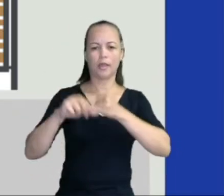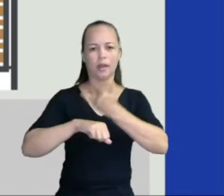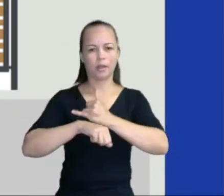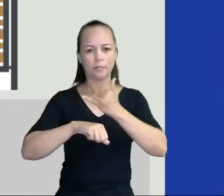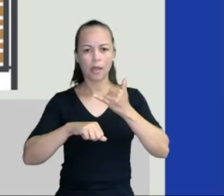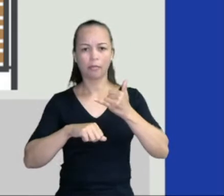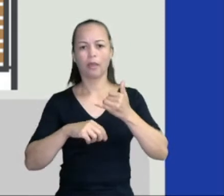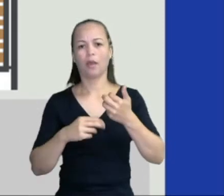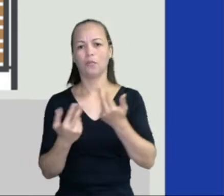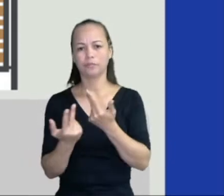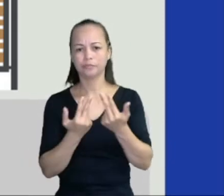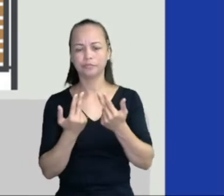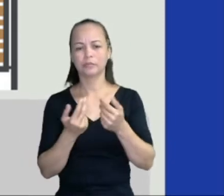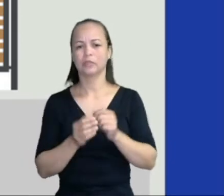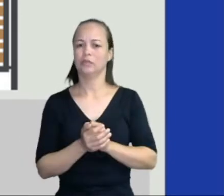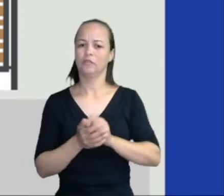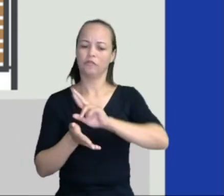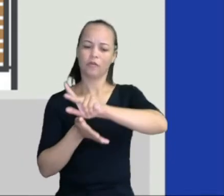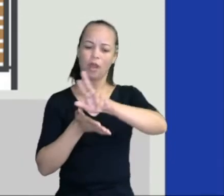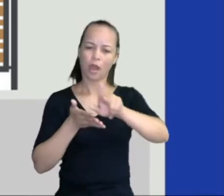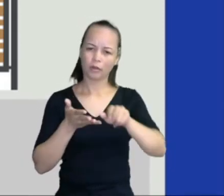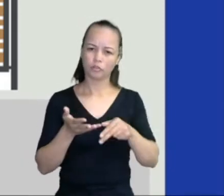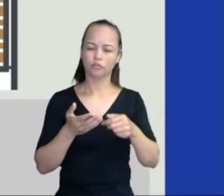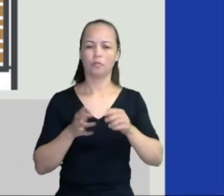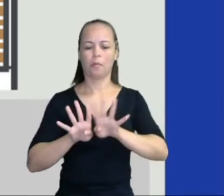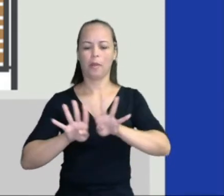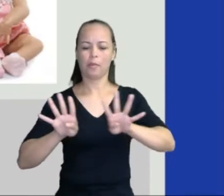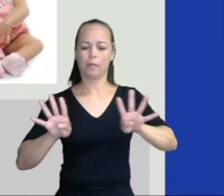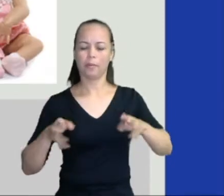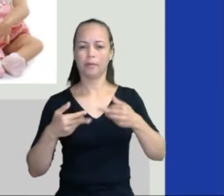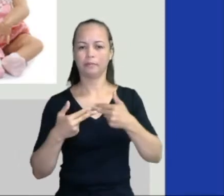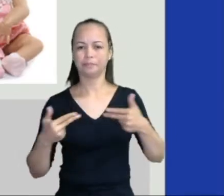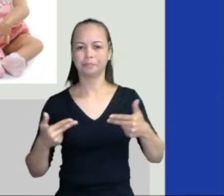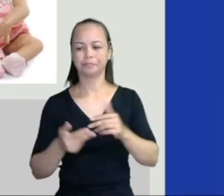feito de diferentes tipos de materiais, tá bom?